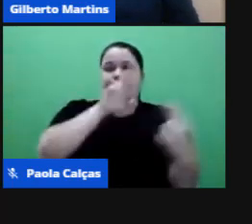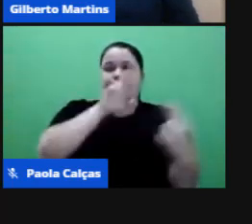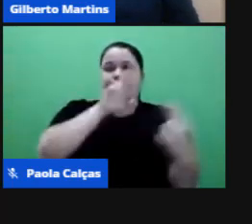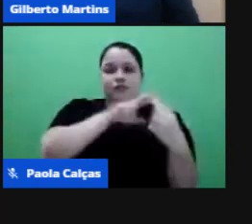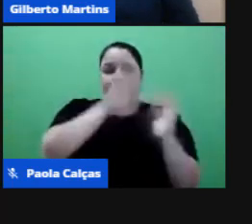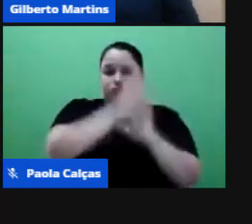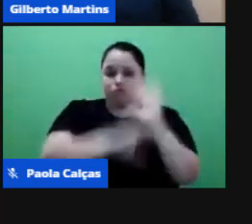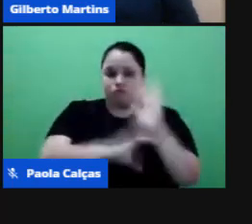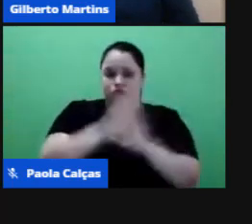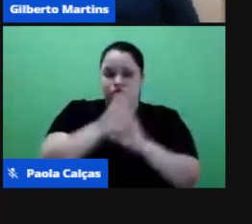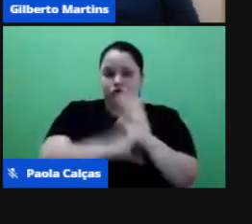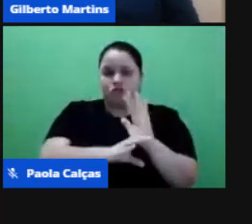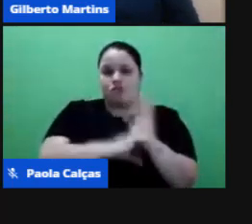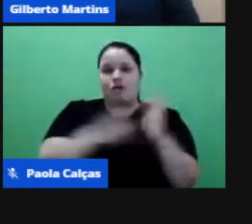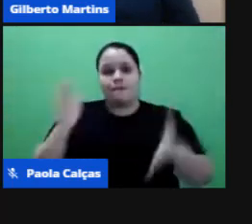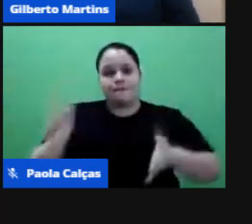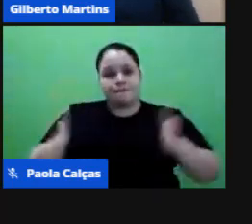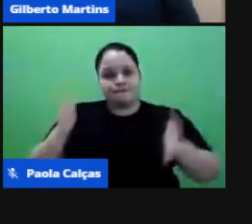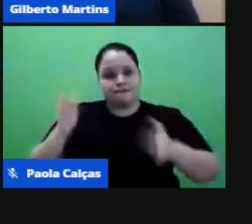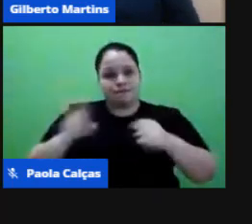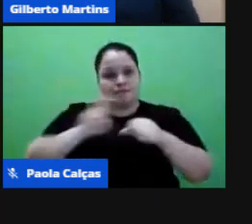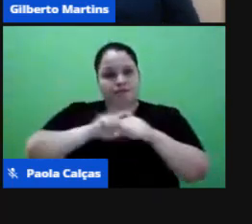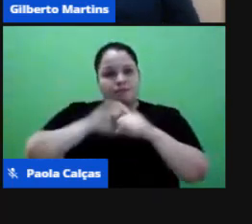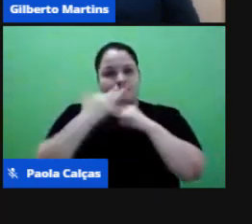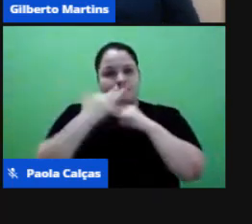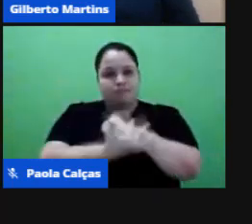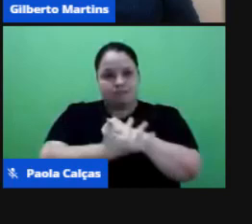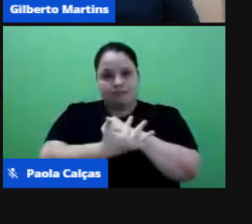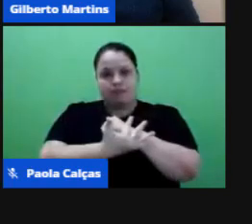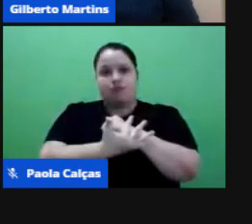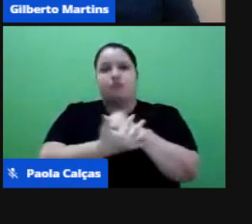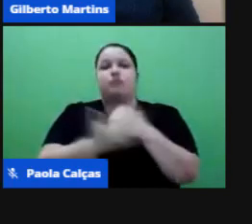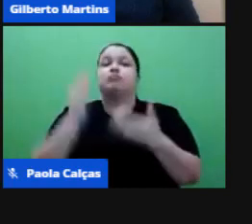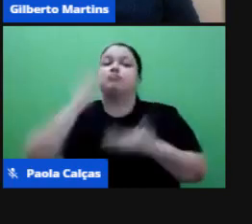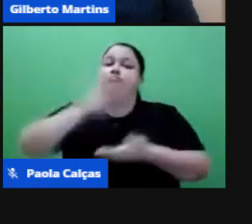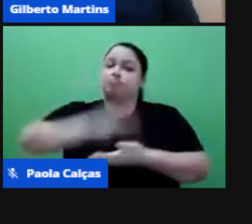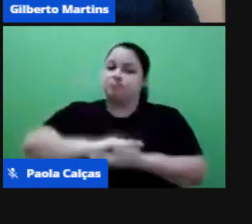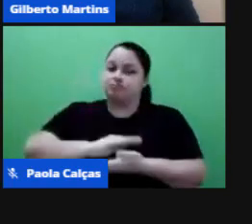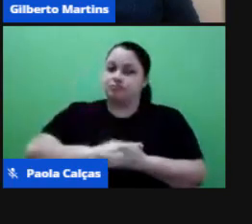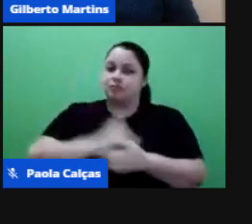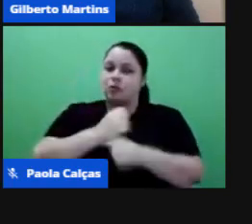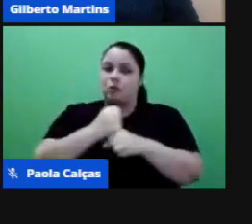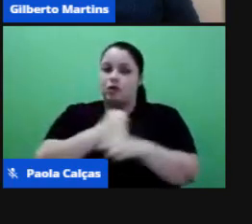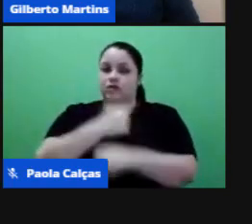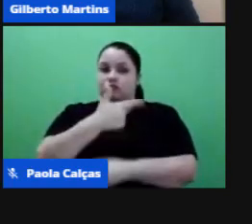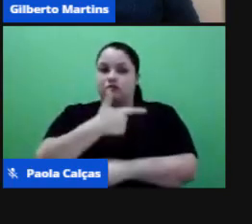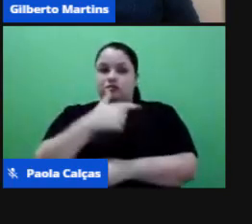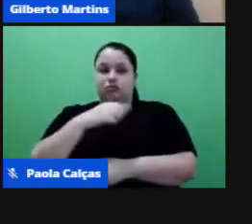curricular circunstancial da REME no ano letivo de 2021.